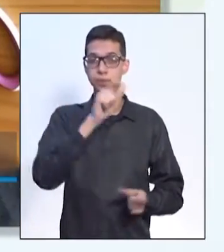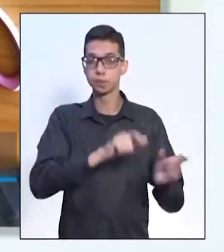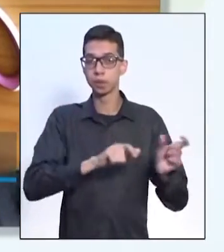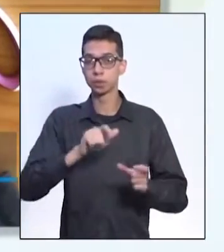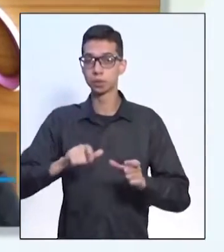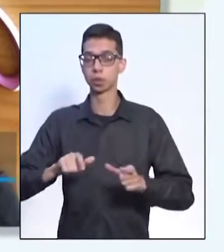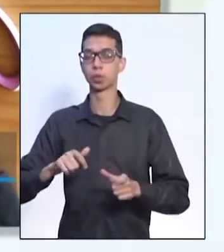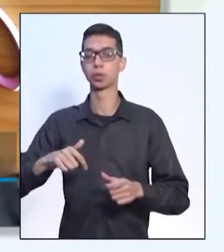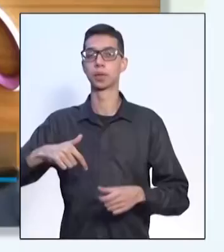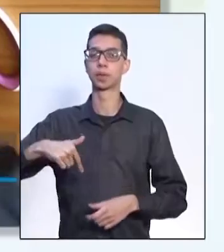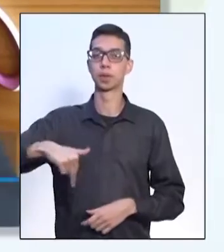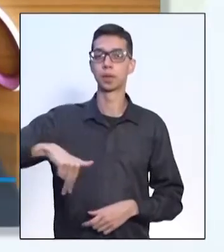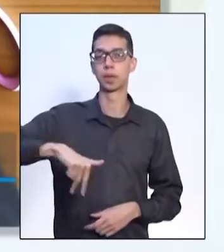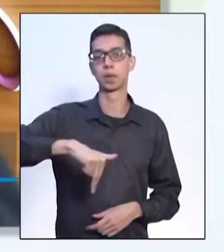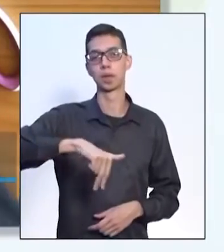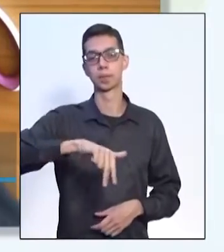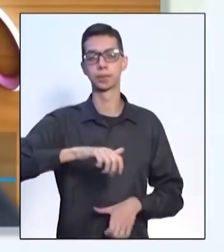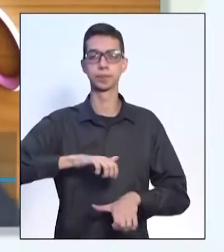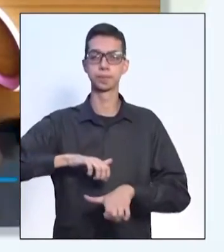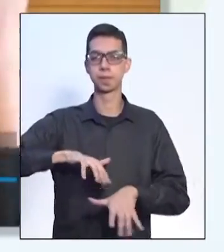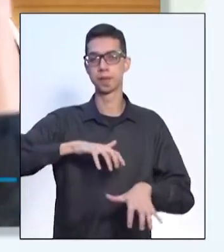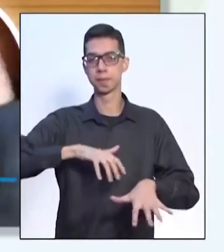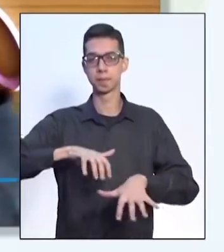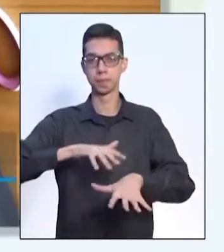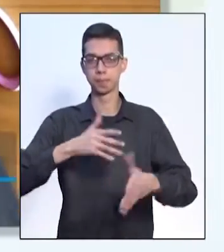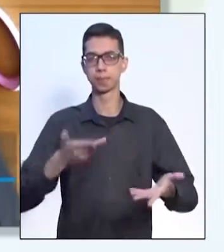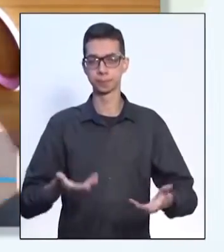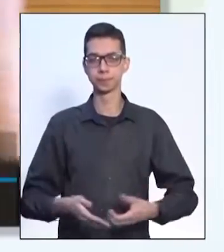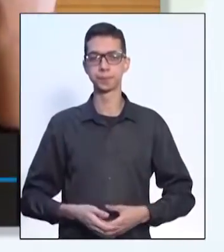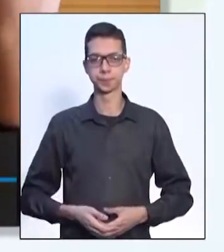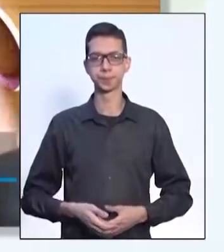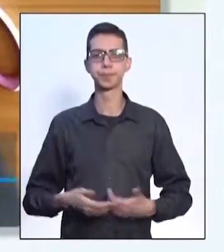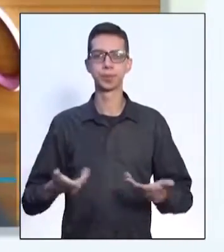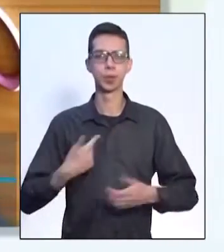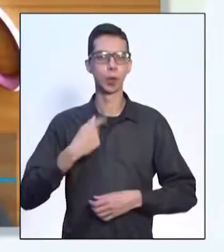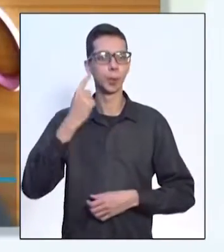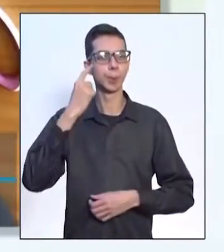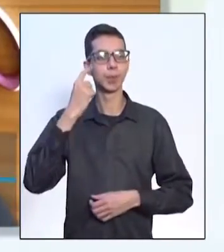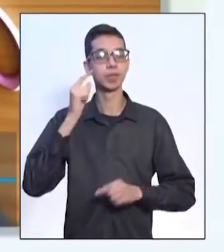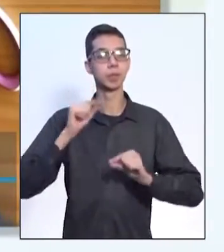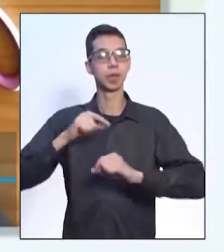calçadão e eu vou colocar as pessoinhas nesse calçadão.